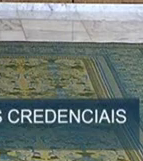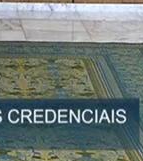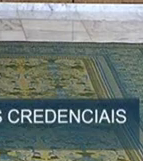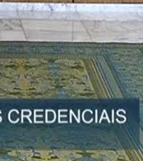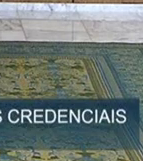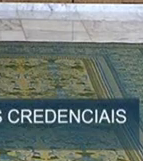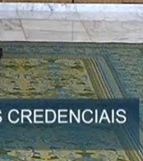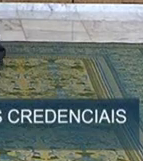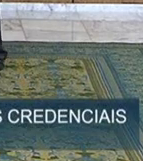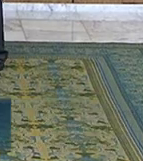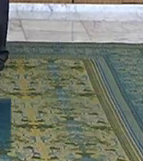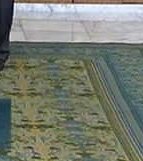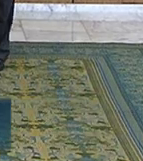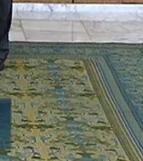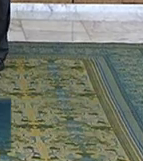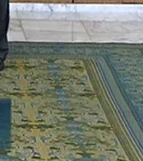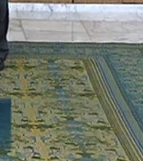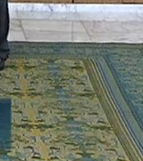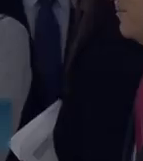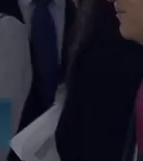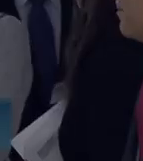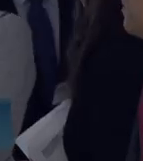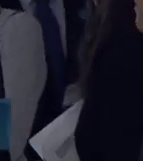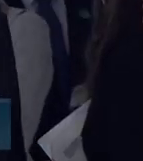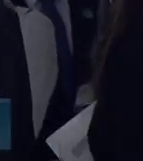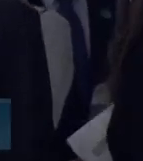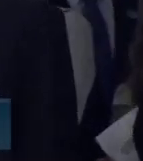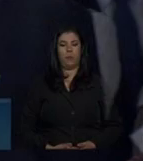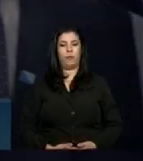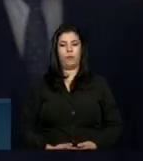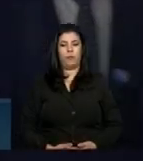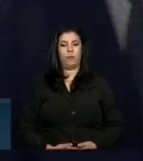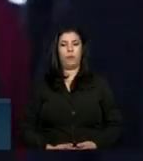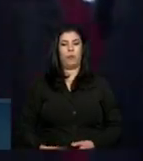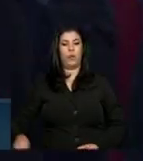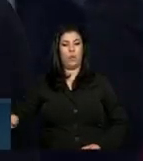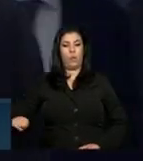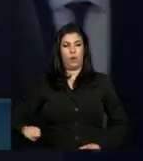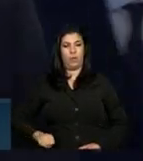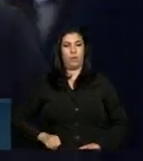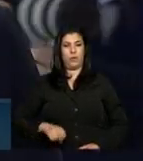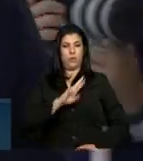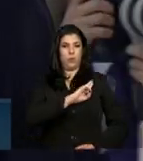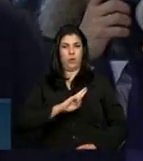O embaixador da República da Estônia, Mart Tarmak.